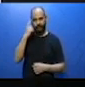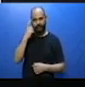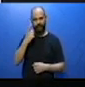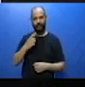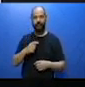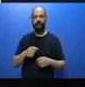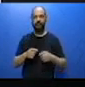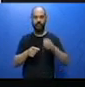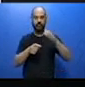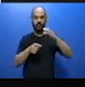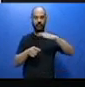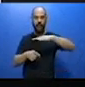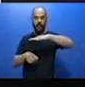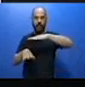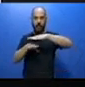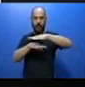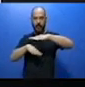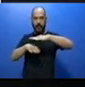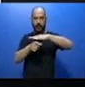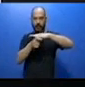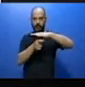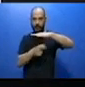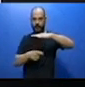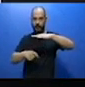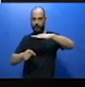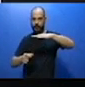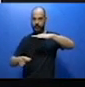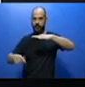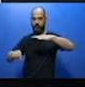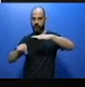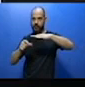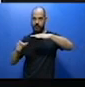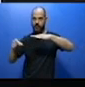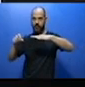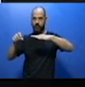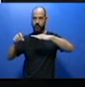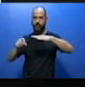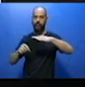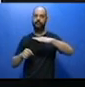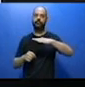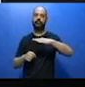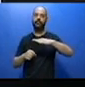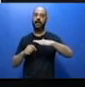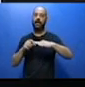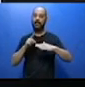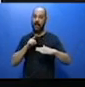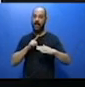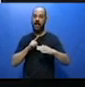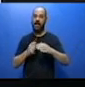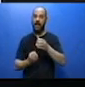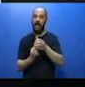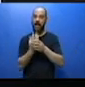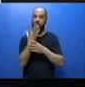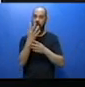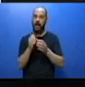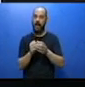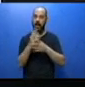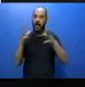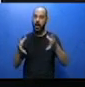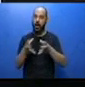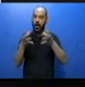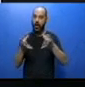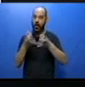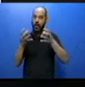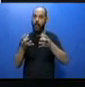também contribuem para o desenvolvimento das hortaliças, pois facilitam a penetração das raízes